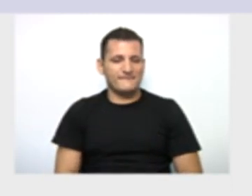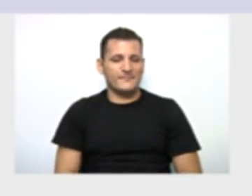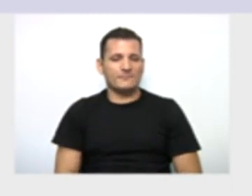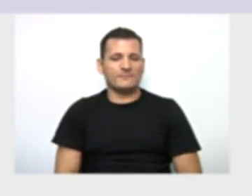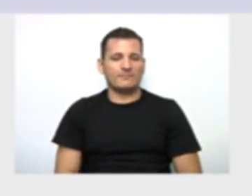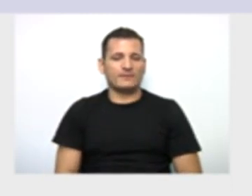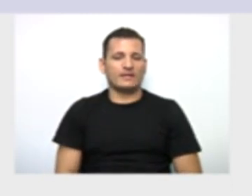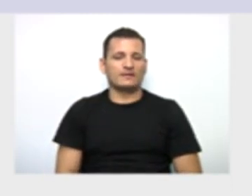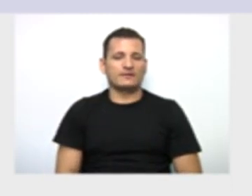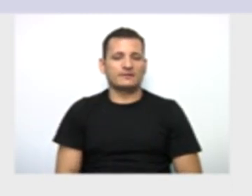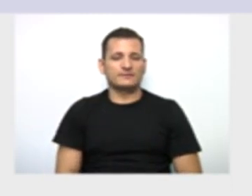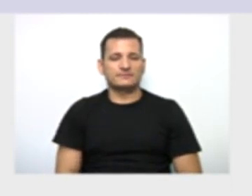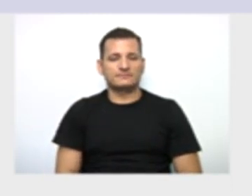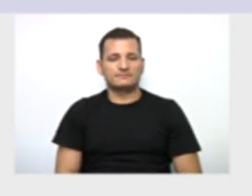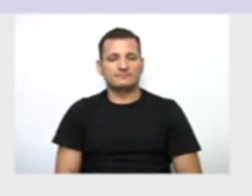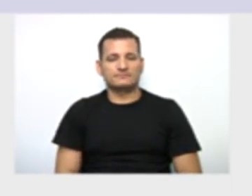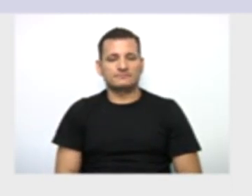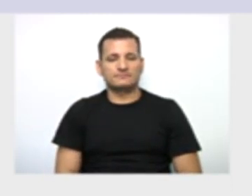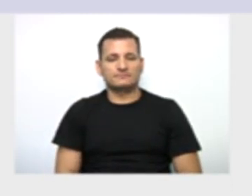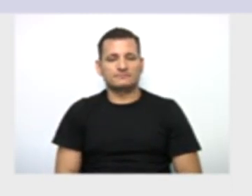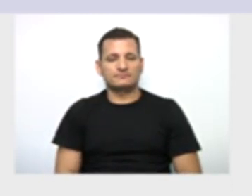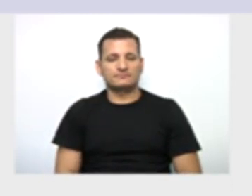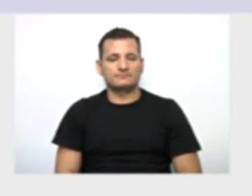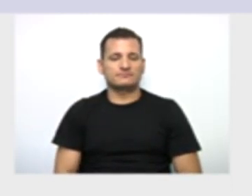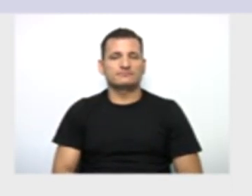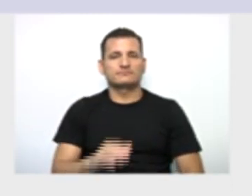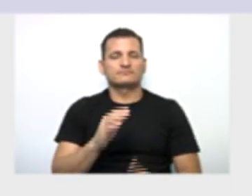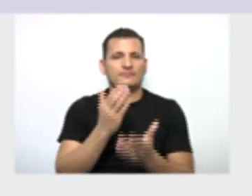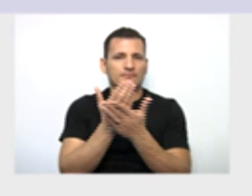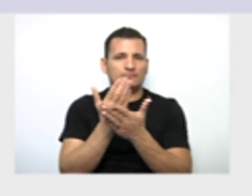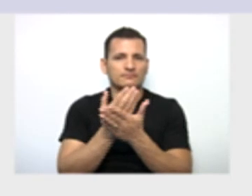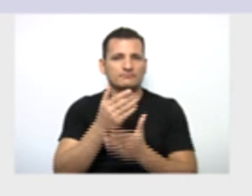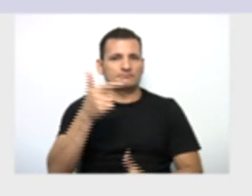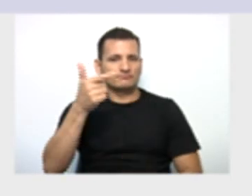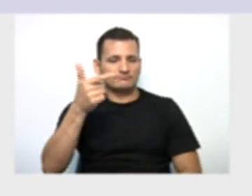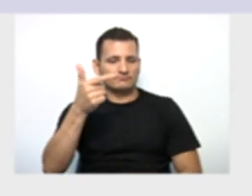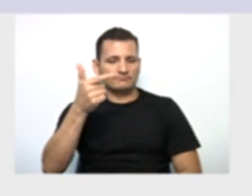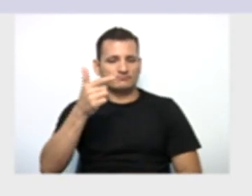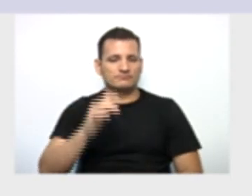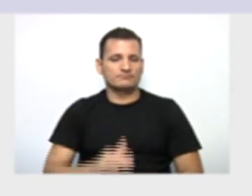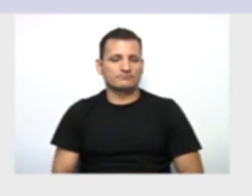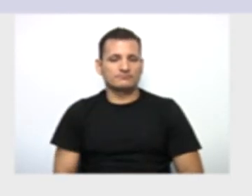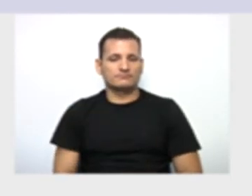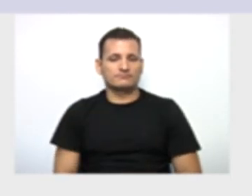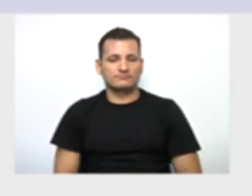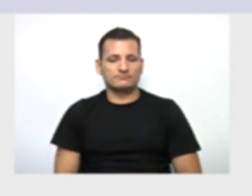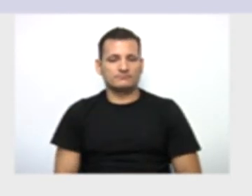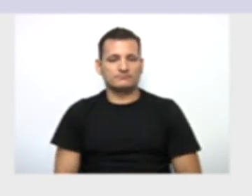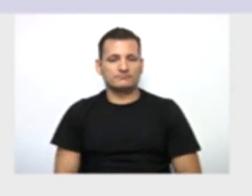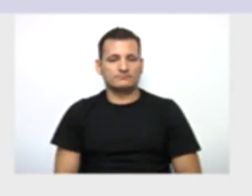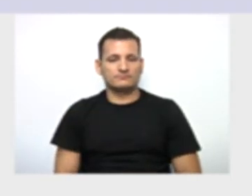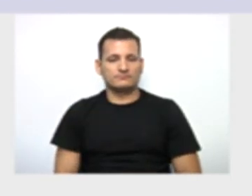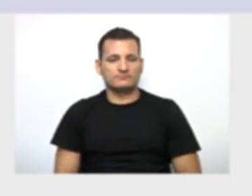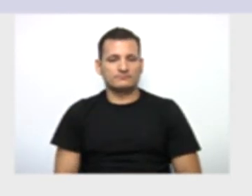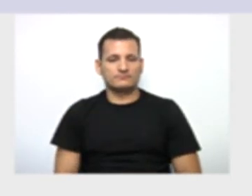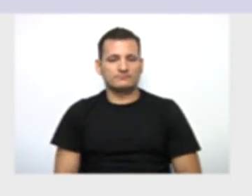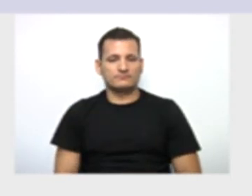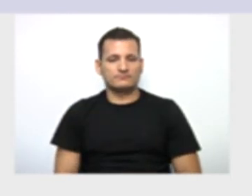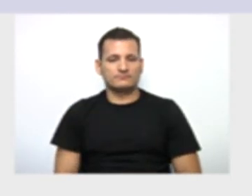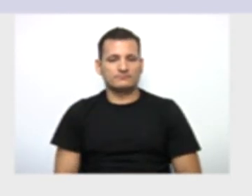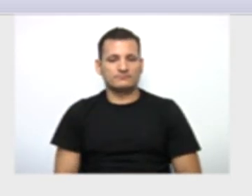aqui o title da nossa página como aula 2, tá? E o title também é uma tag que